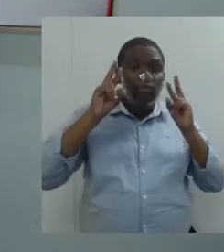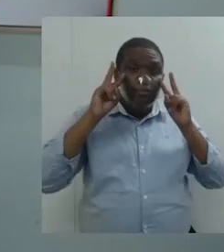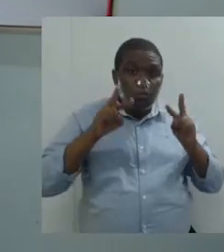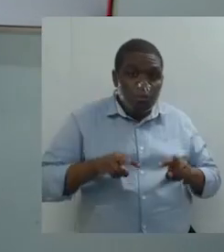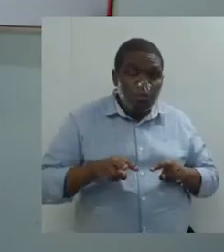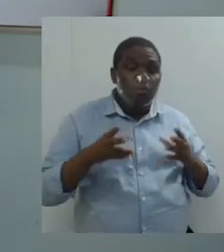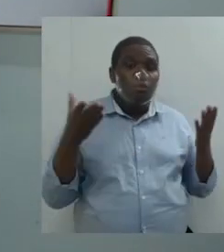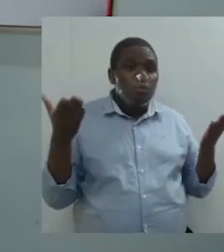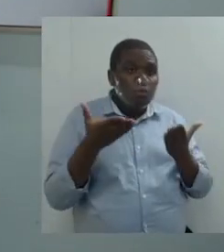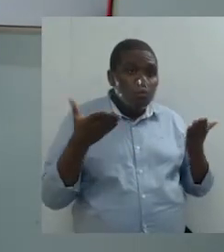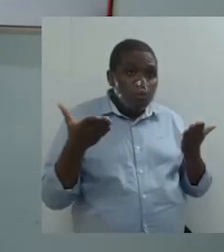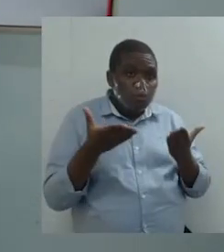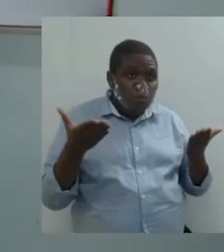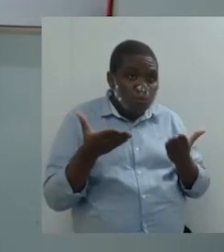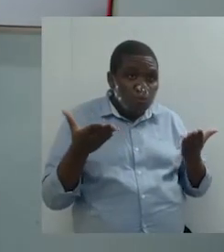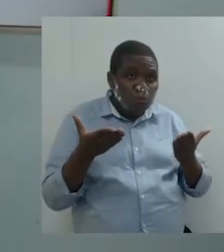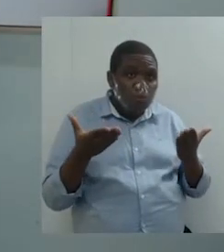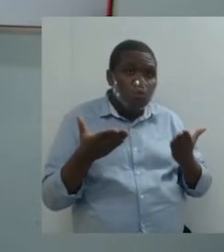agora,